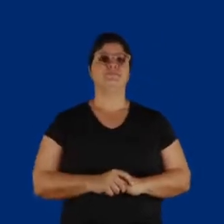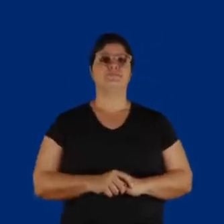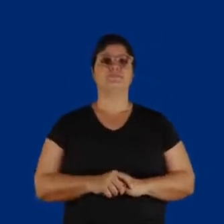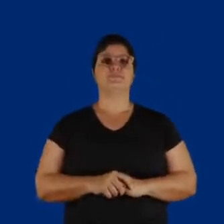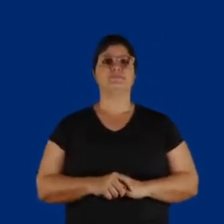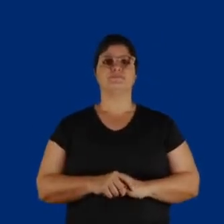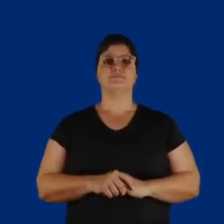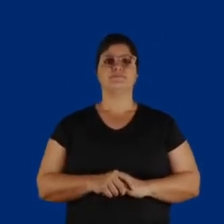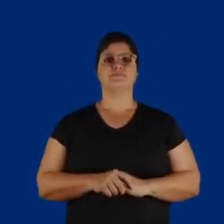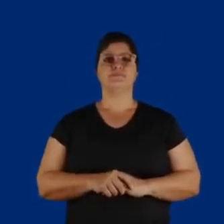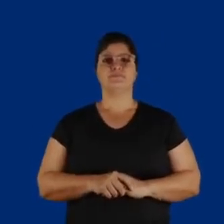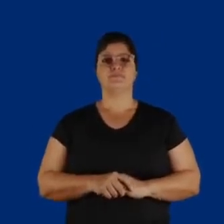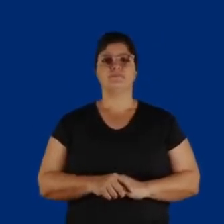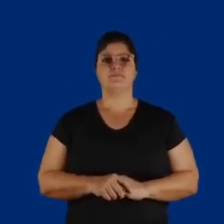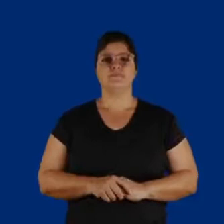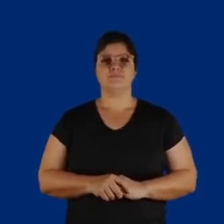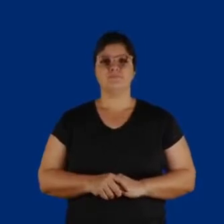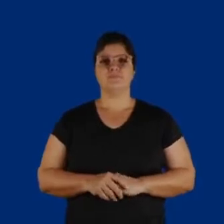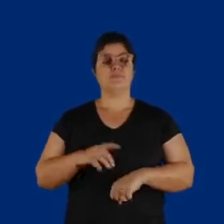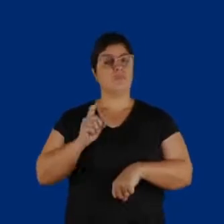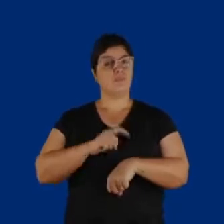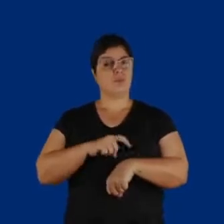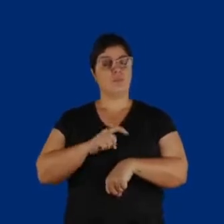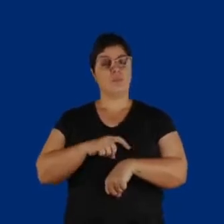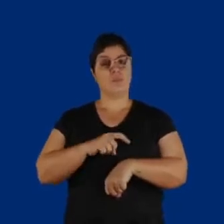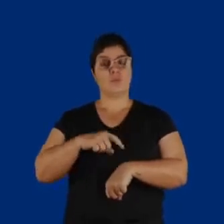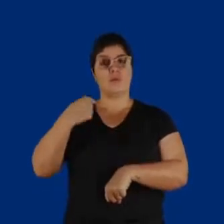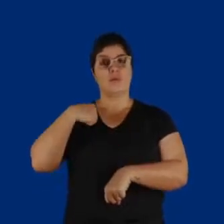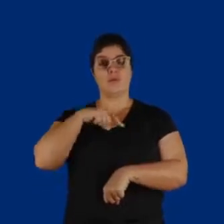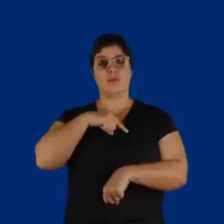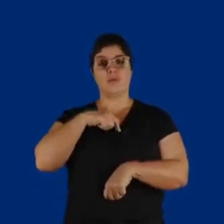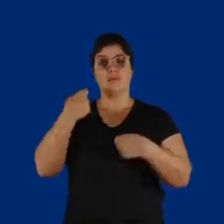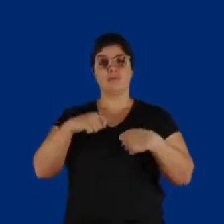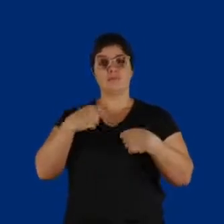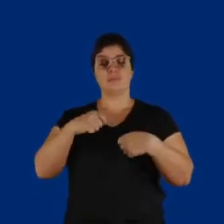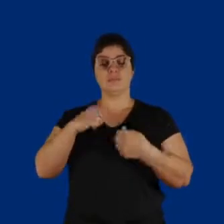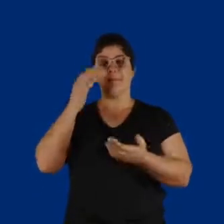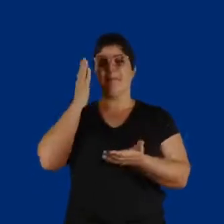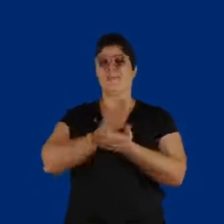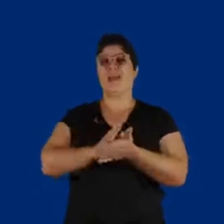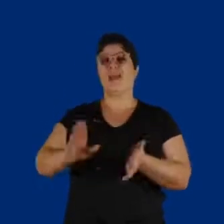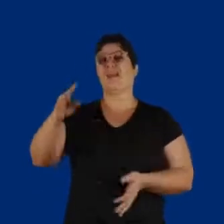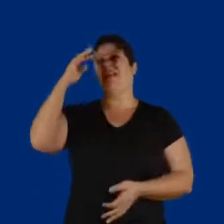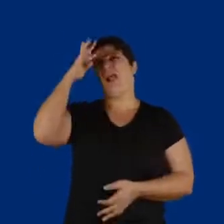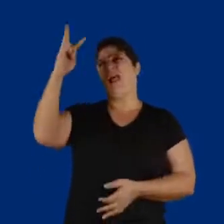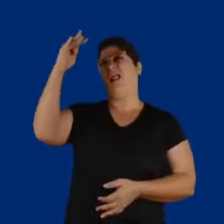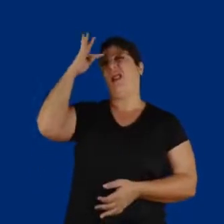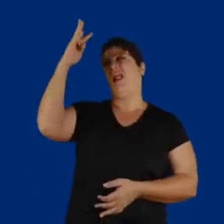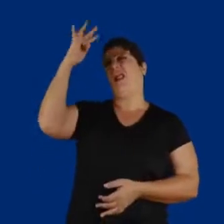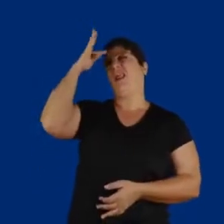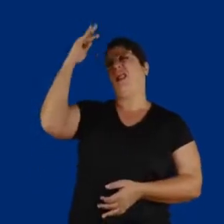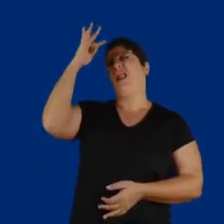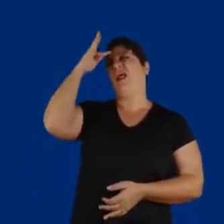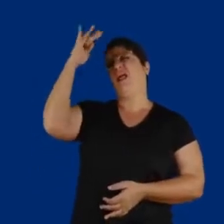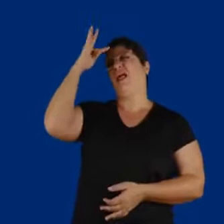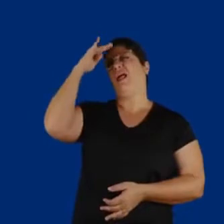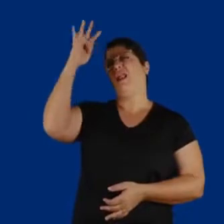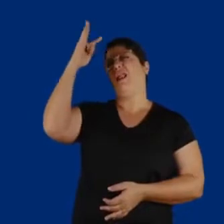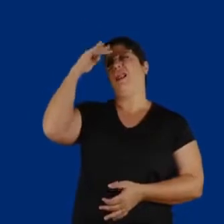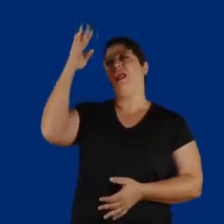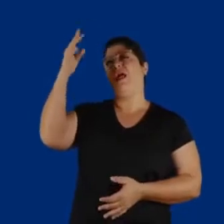E é o momento de nós pararmos de fazer essas teorizações incríveis, ter